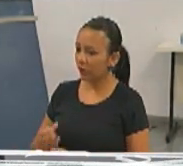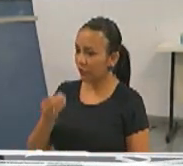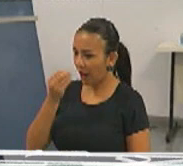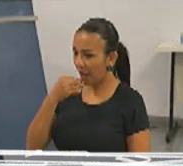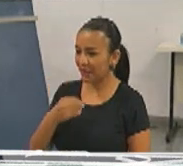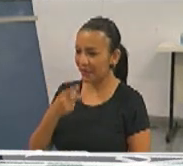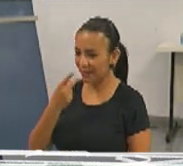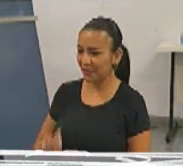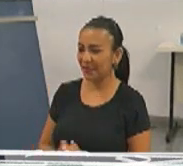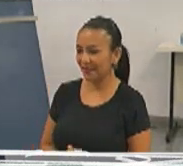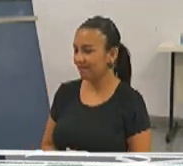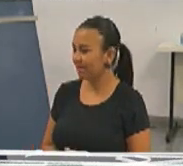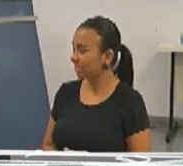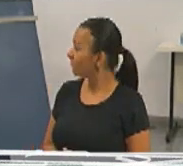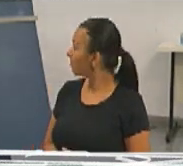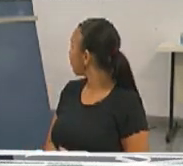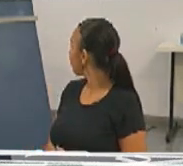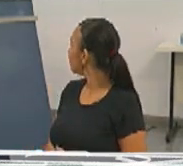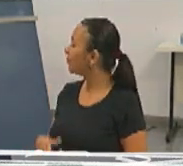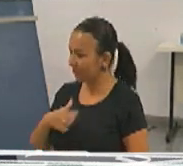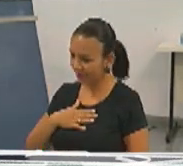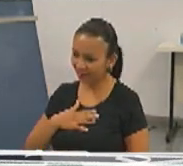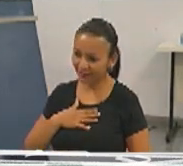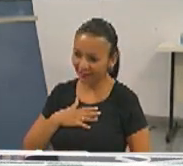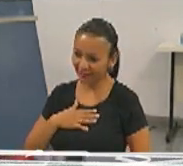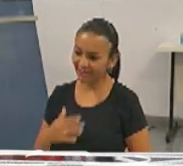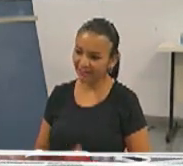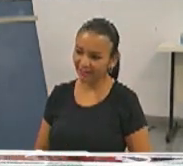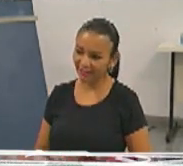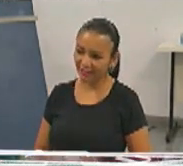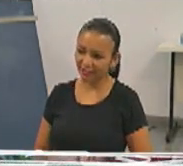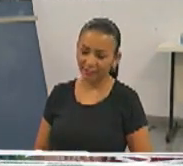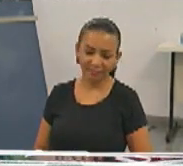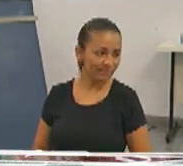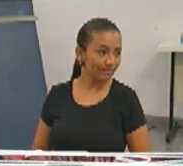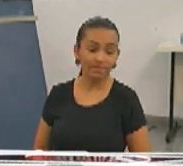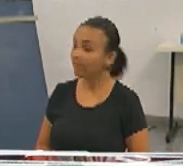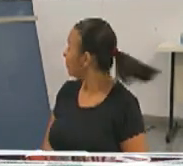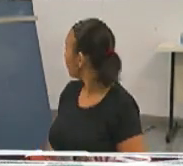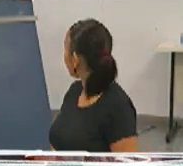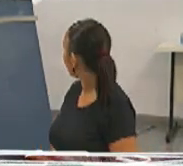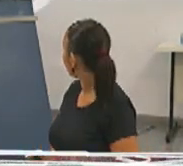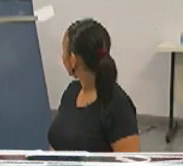Conseguimos um contrato. Eu vou sentar, já, desculpa.